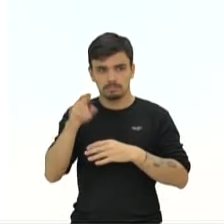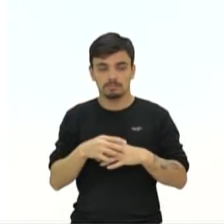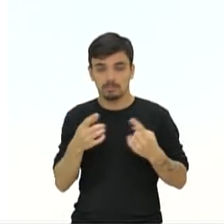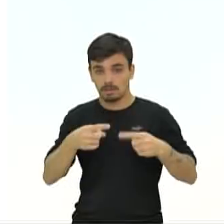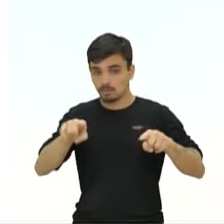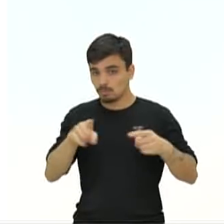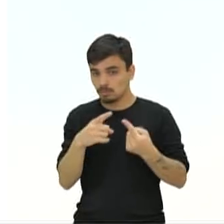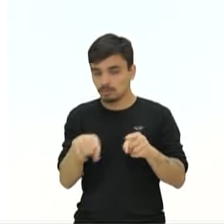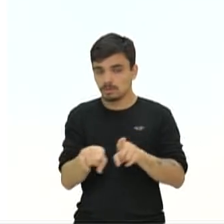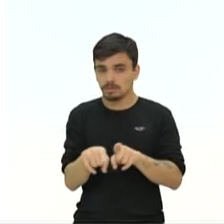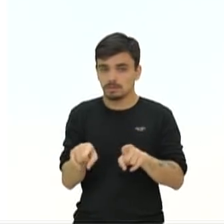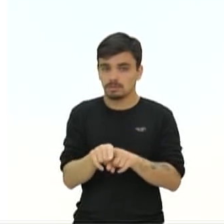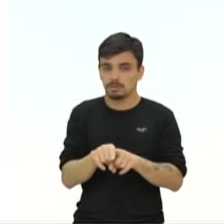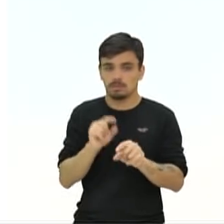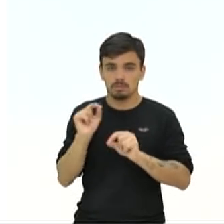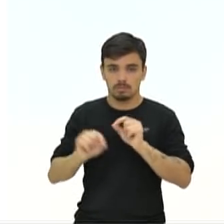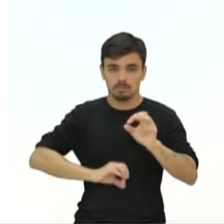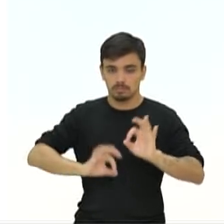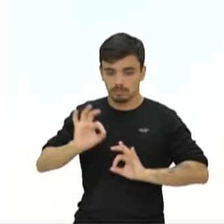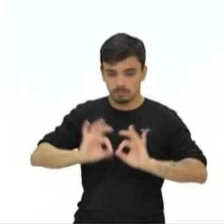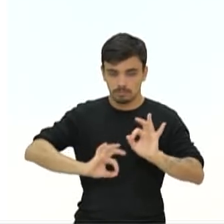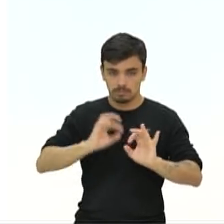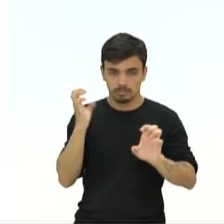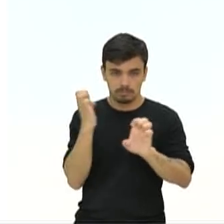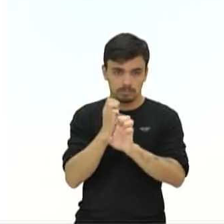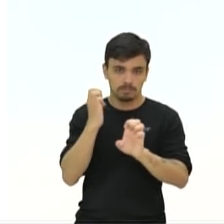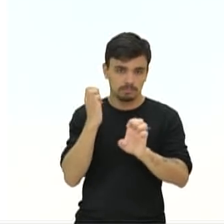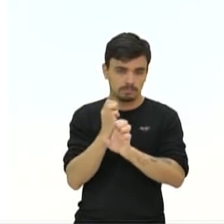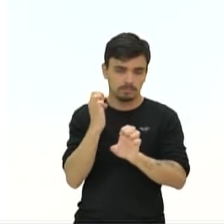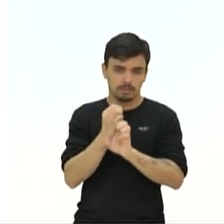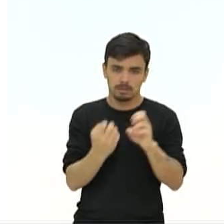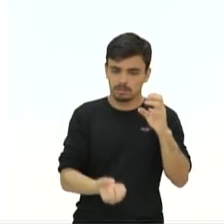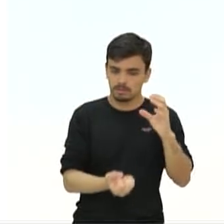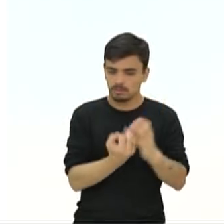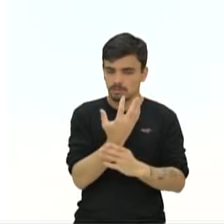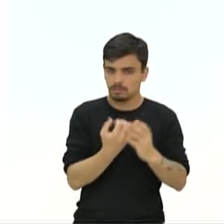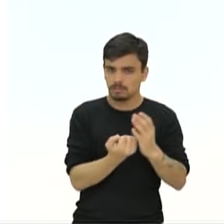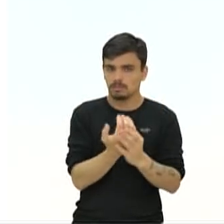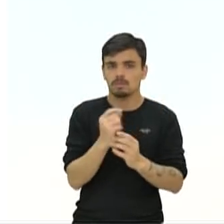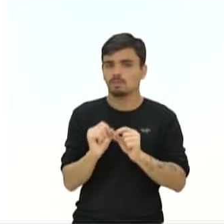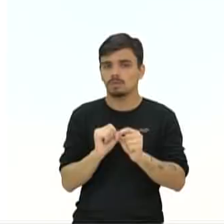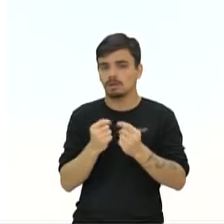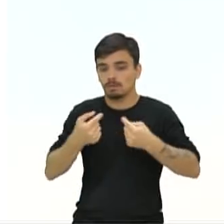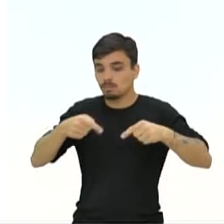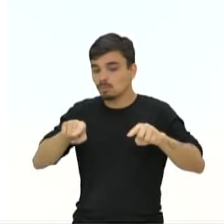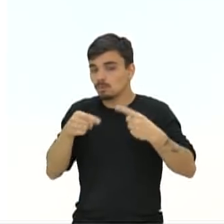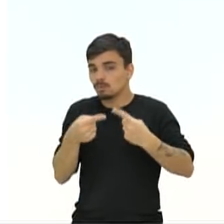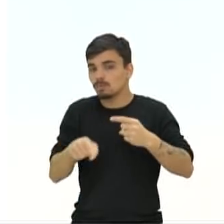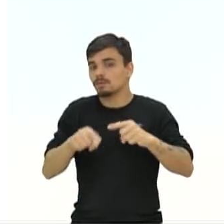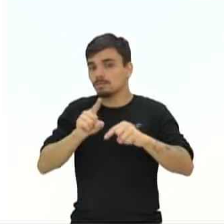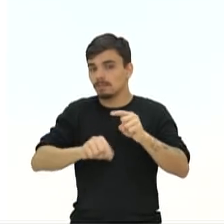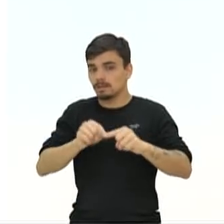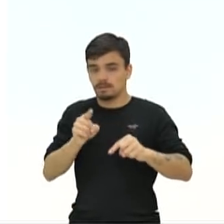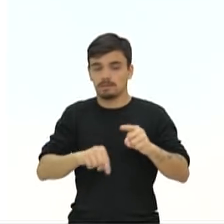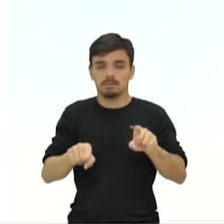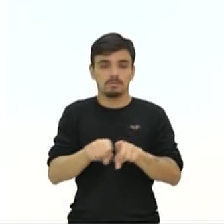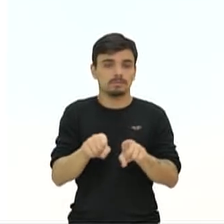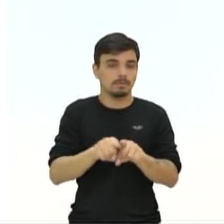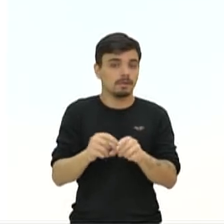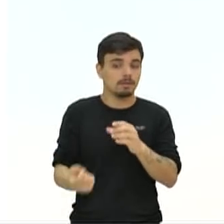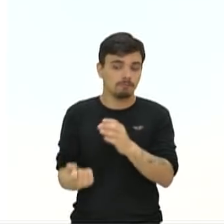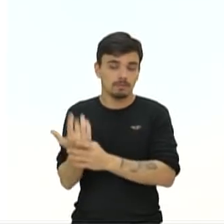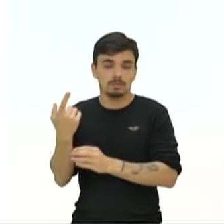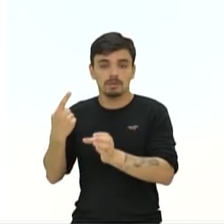música e audaciosos projetos de engenharia. Ele inventou um instrumento musical. Ele inventou também uma